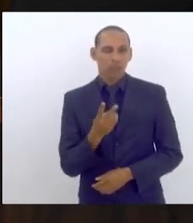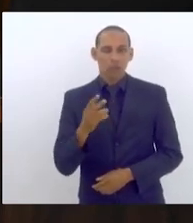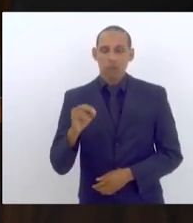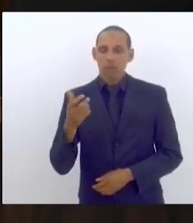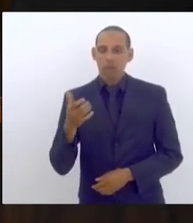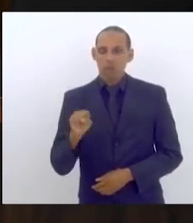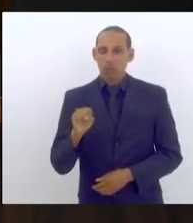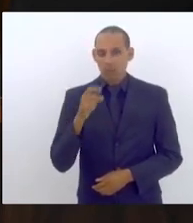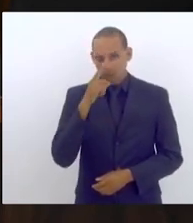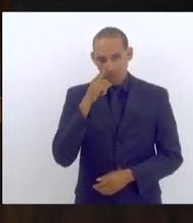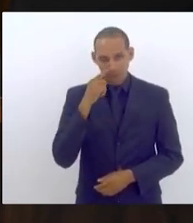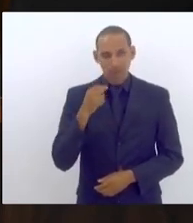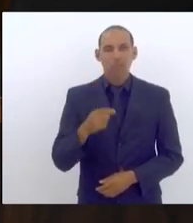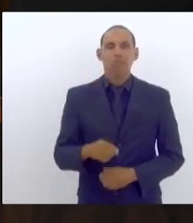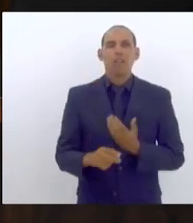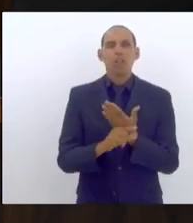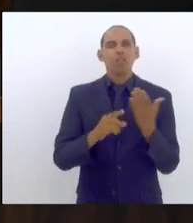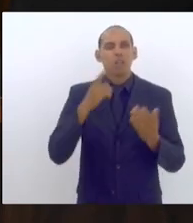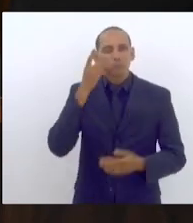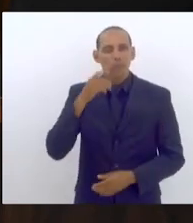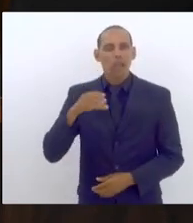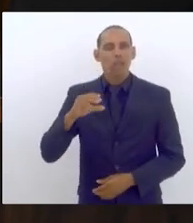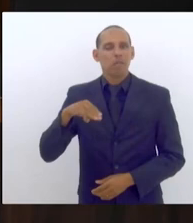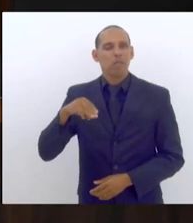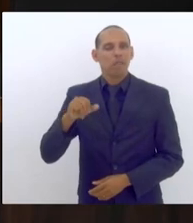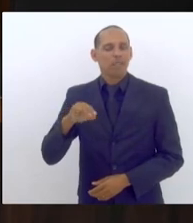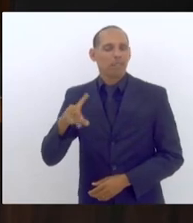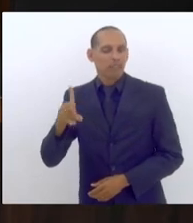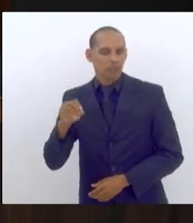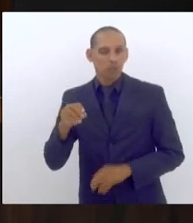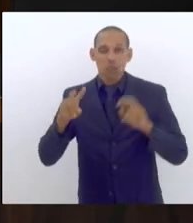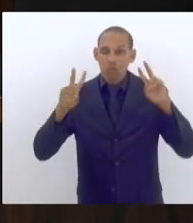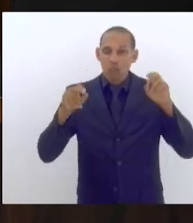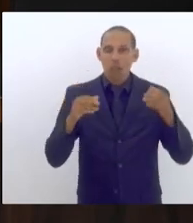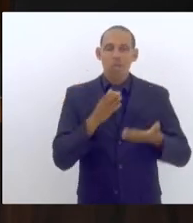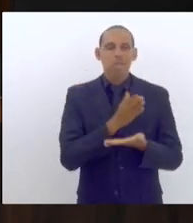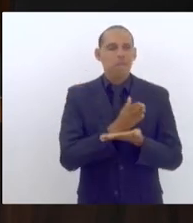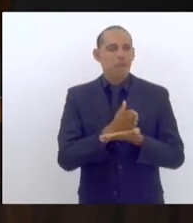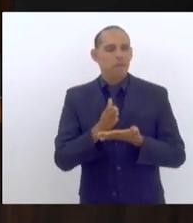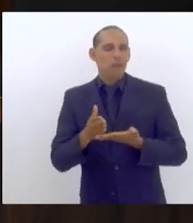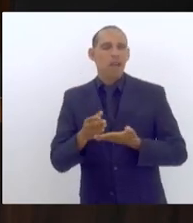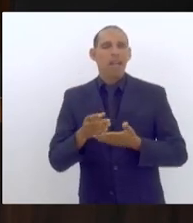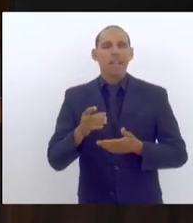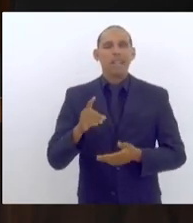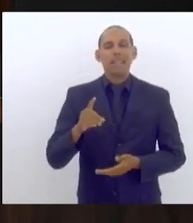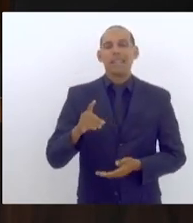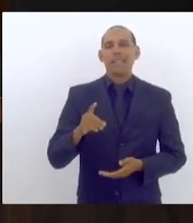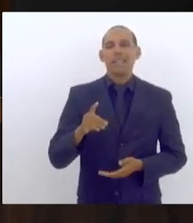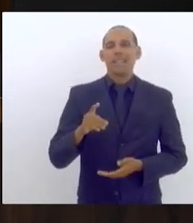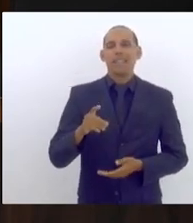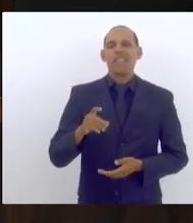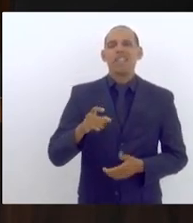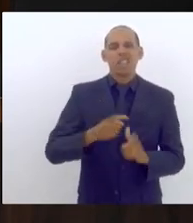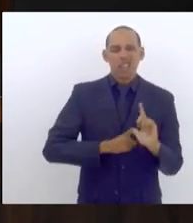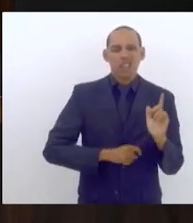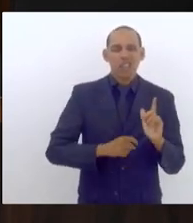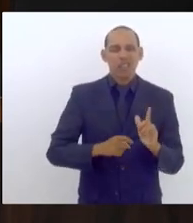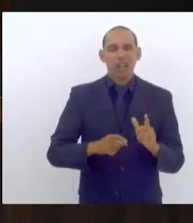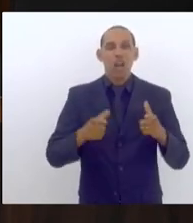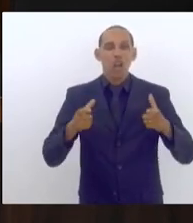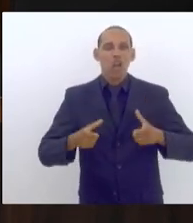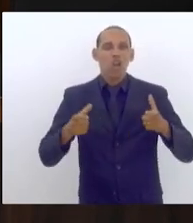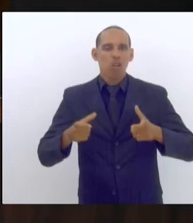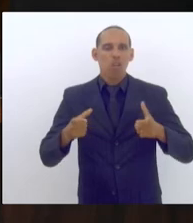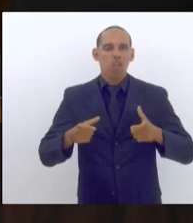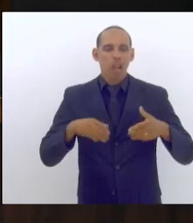4104/2018, de autoria do deputado Carlos Macedo, que dispõe sobre o parcelamento de débito nos pátios de guarda de veículos apreendidos no âmbito